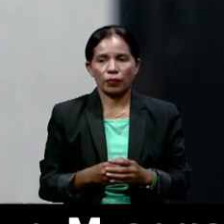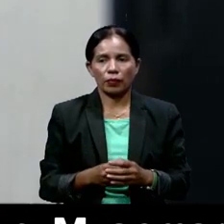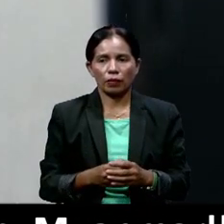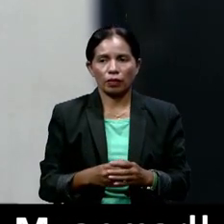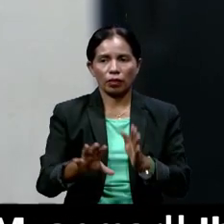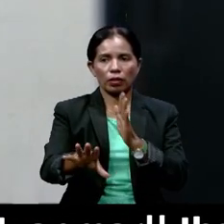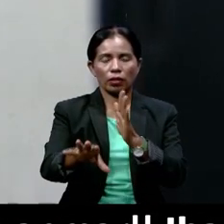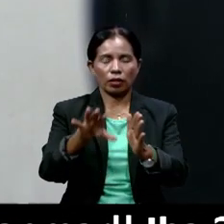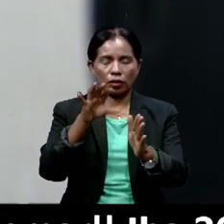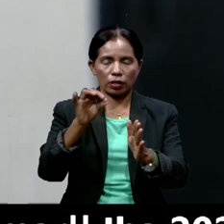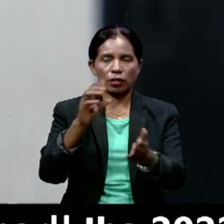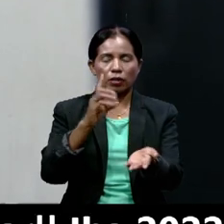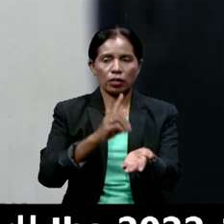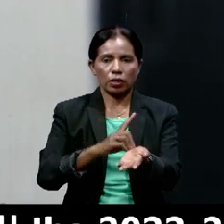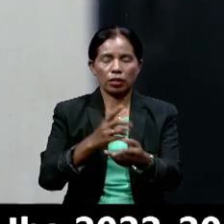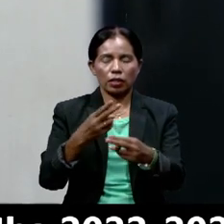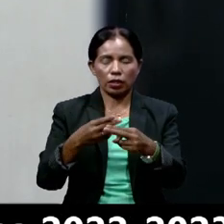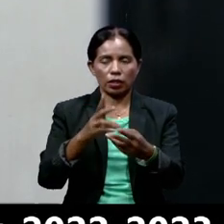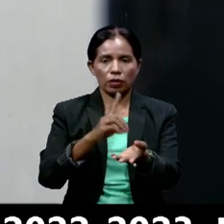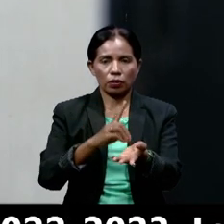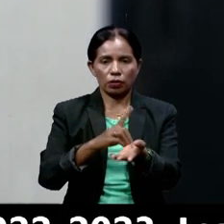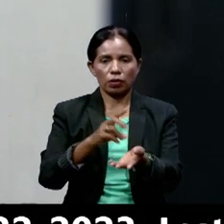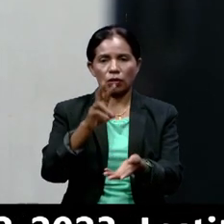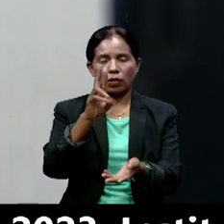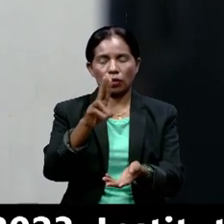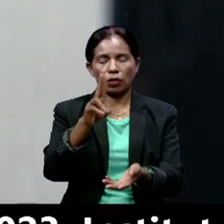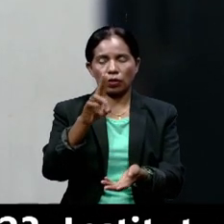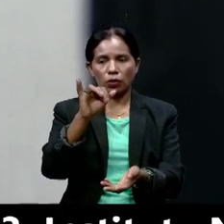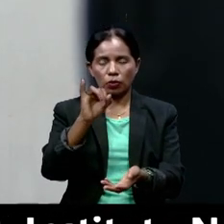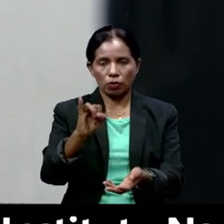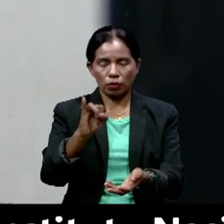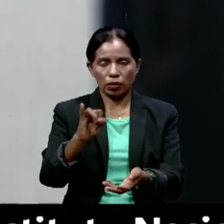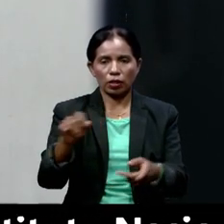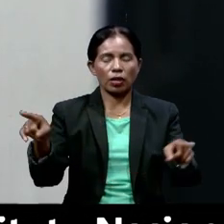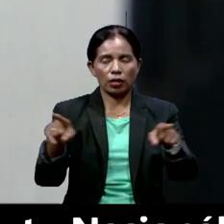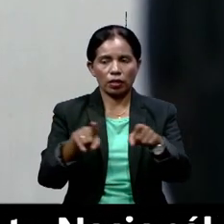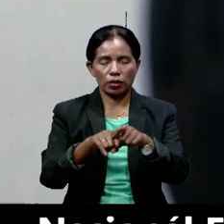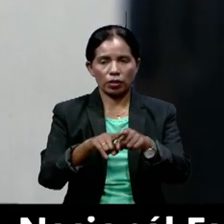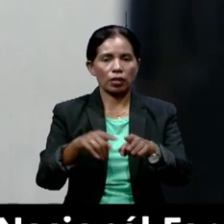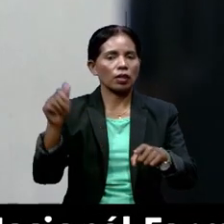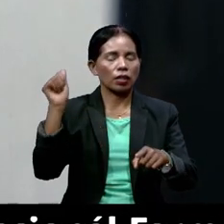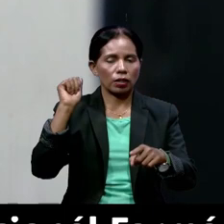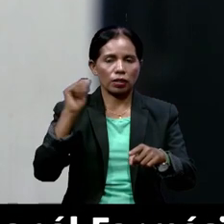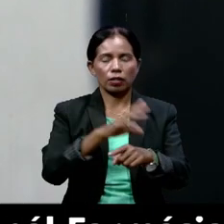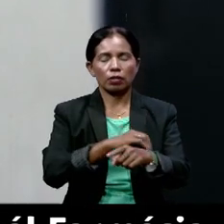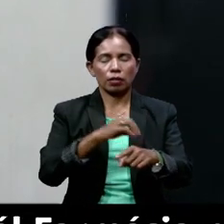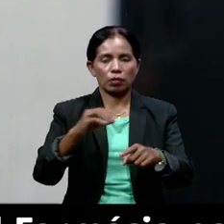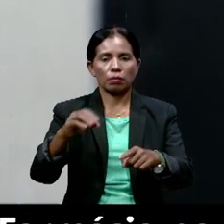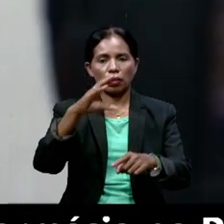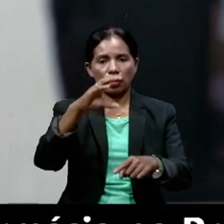nomeação do senhor Dr. Rui Pereira como candidato para comissário anticorrupção.